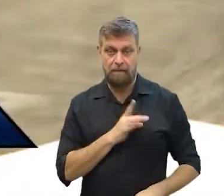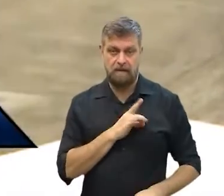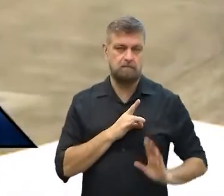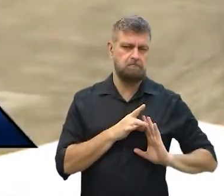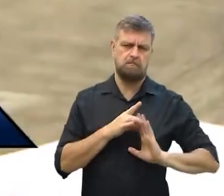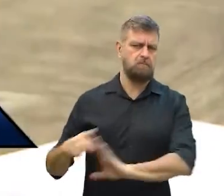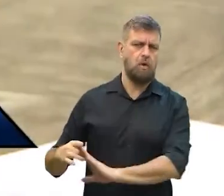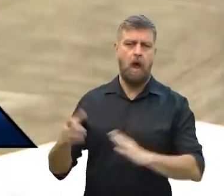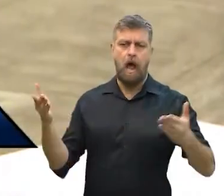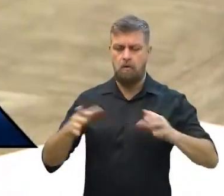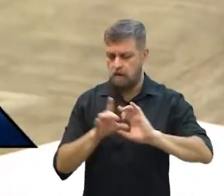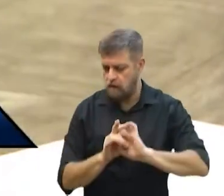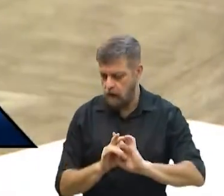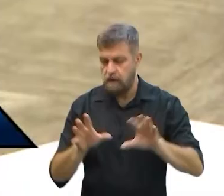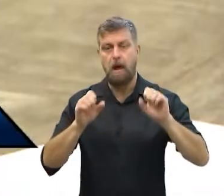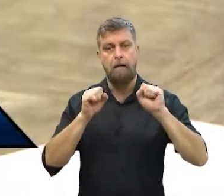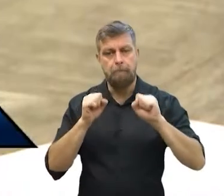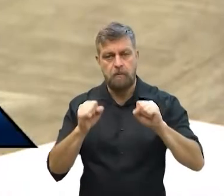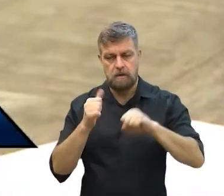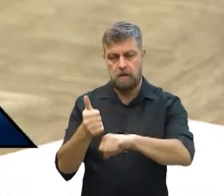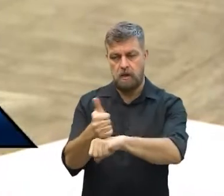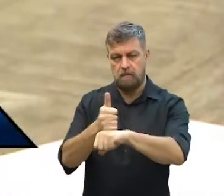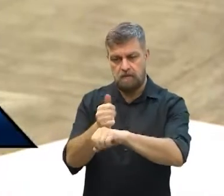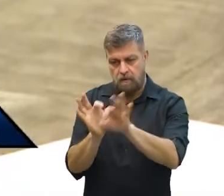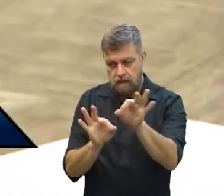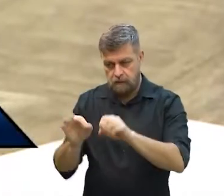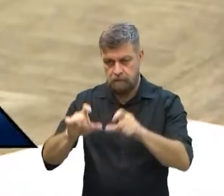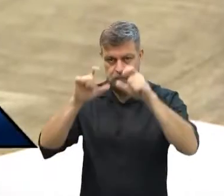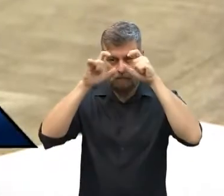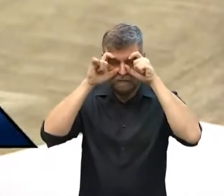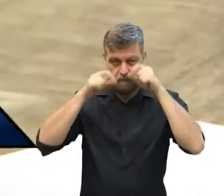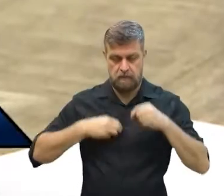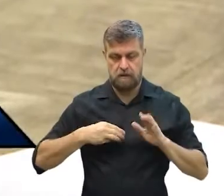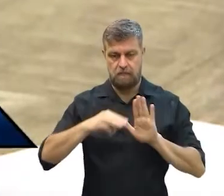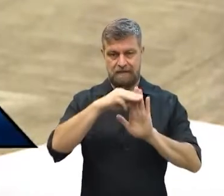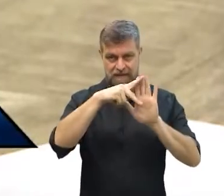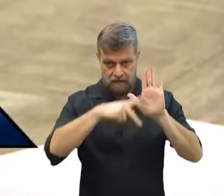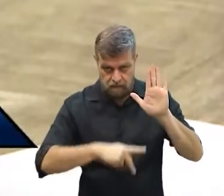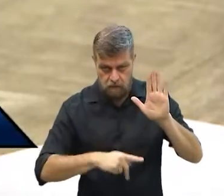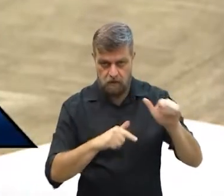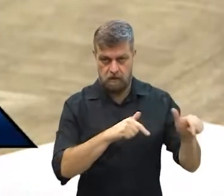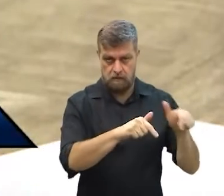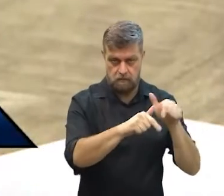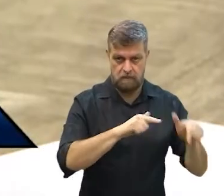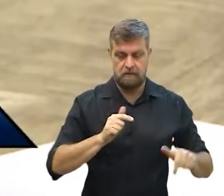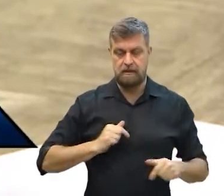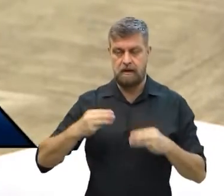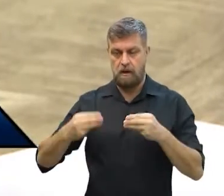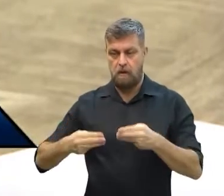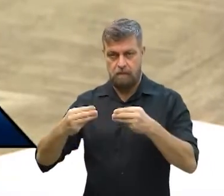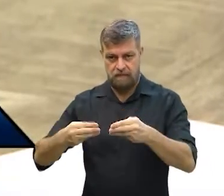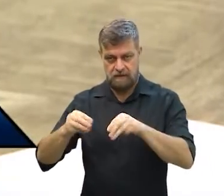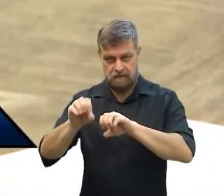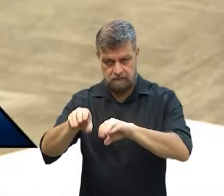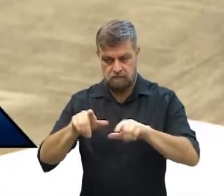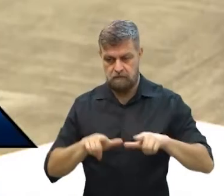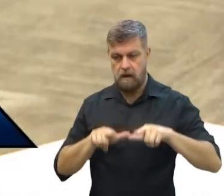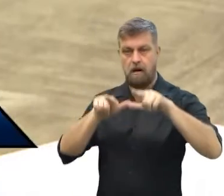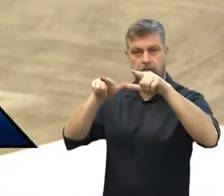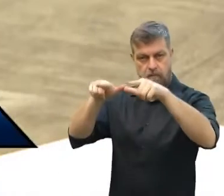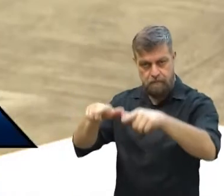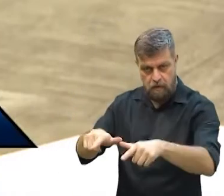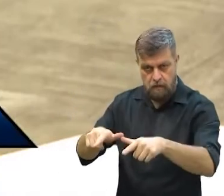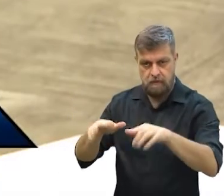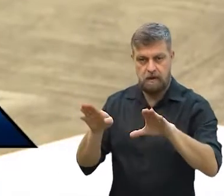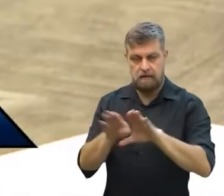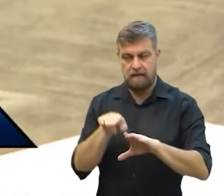Agora não, agora pode, porque a optometria ela tem a portaria do Ministério do Trabalho, tem a autorização do MEC para dar o